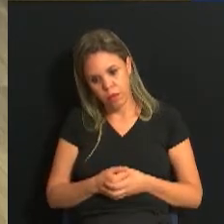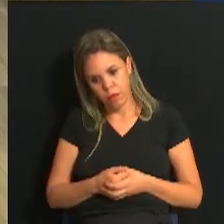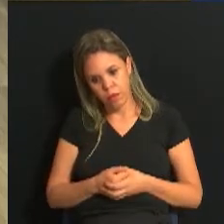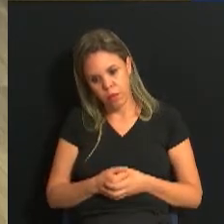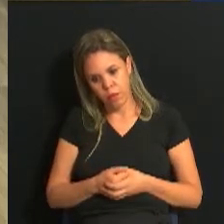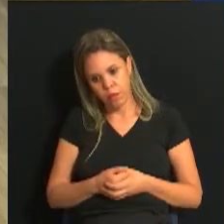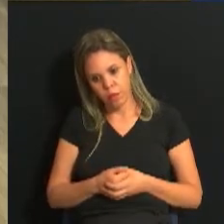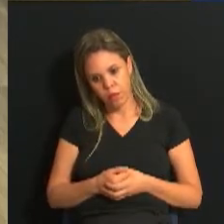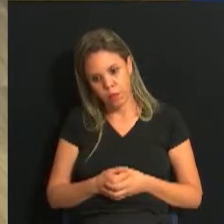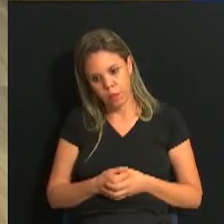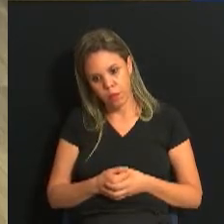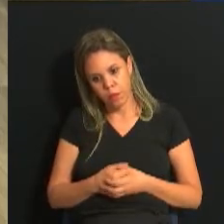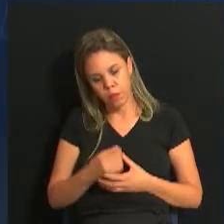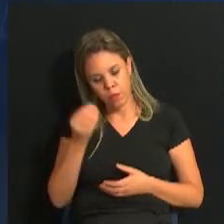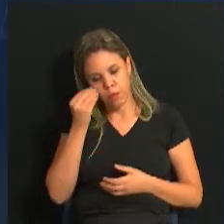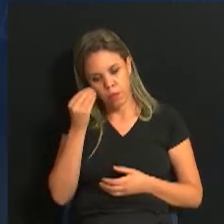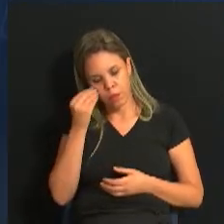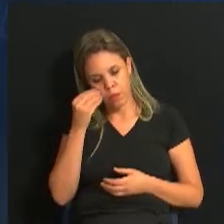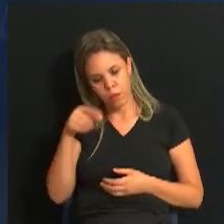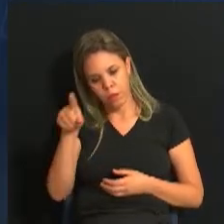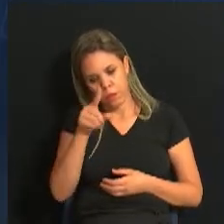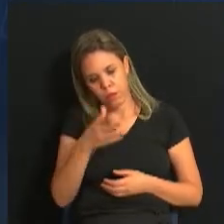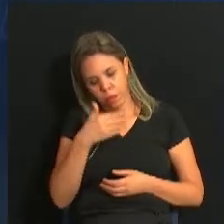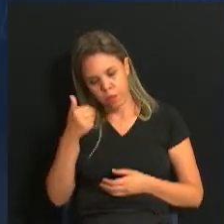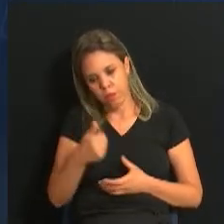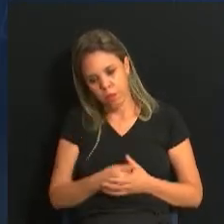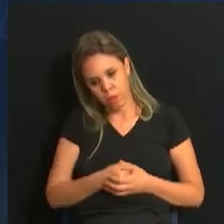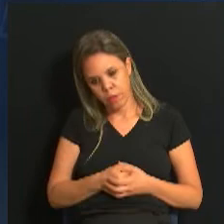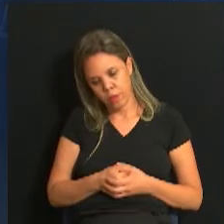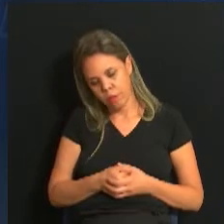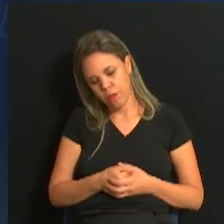É uma tentativa de você melhorar, né?